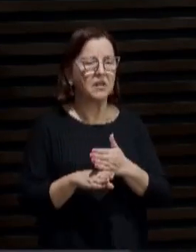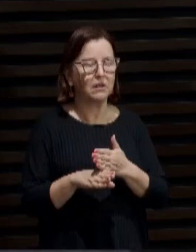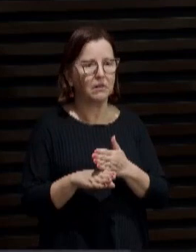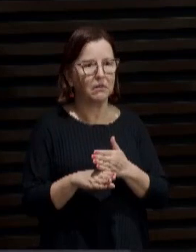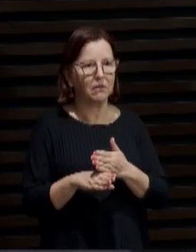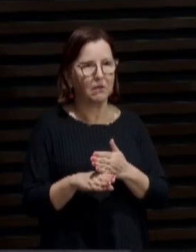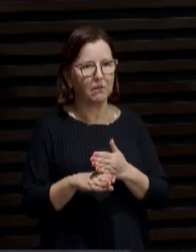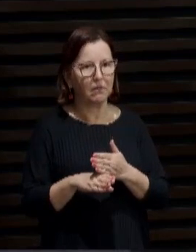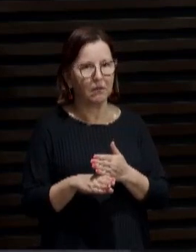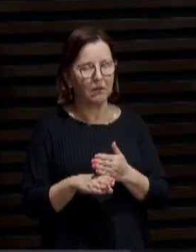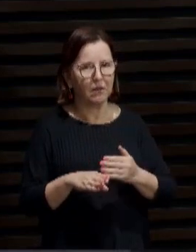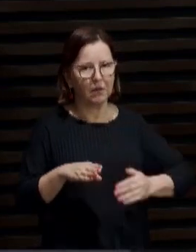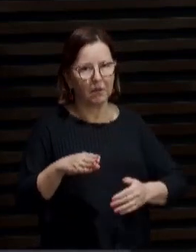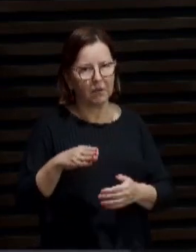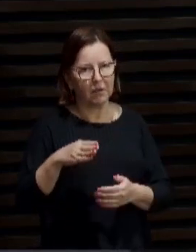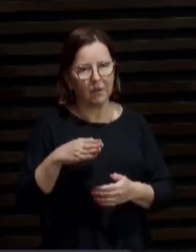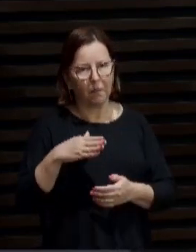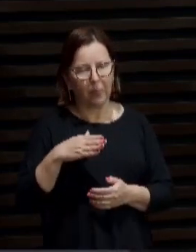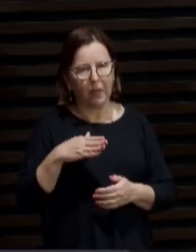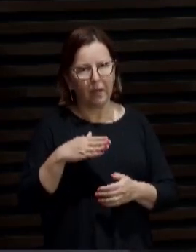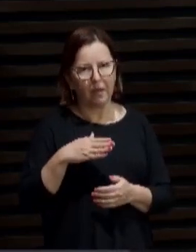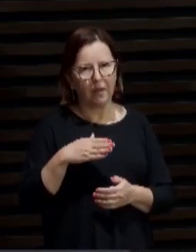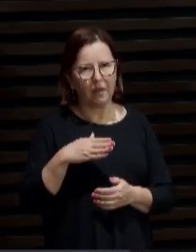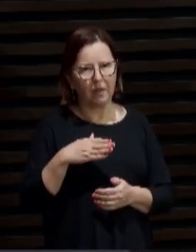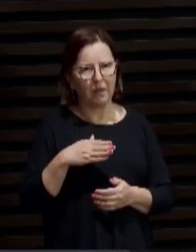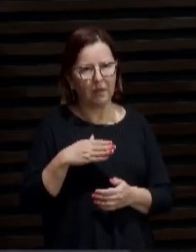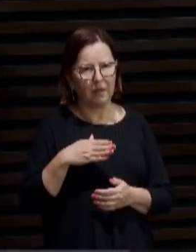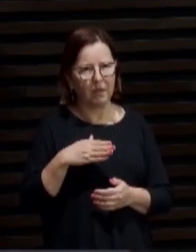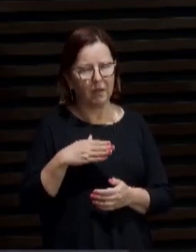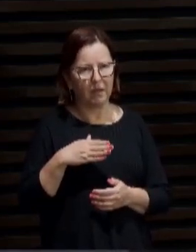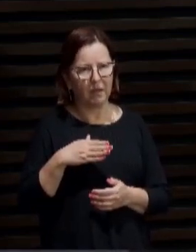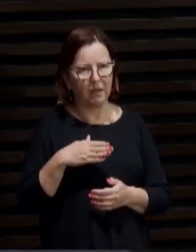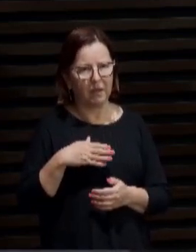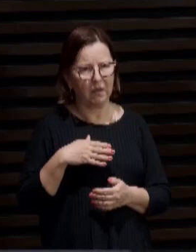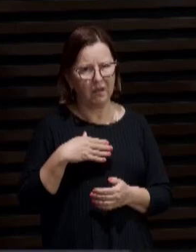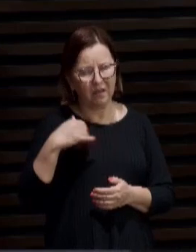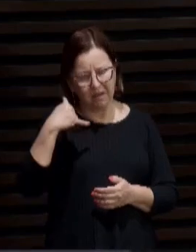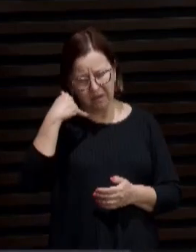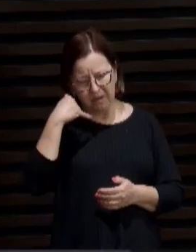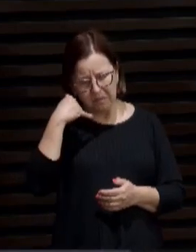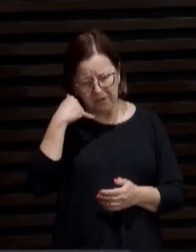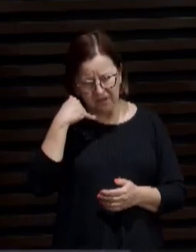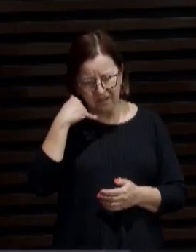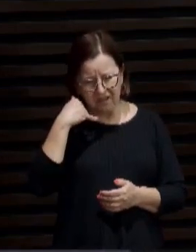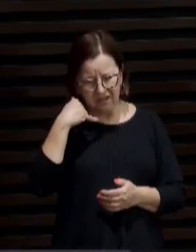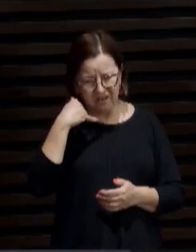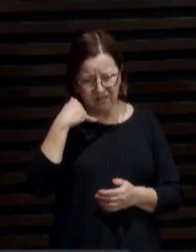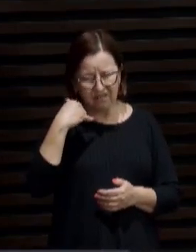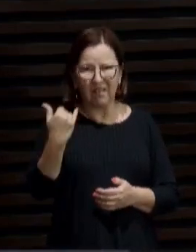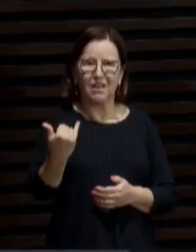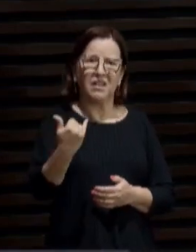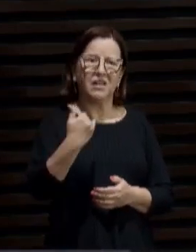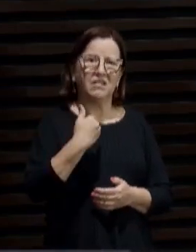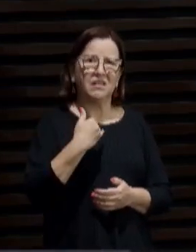ligou, chorando. Foi a pior ligação que eu já recebi na minha vida, foi a maior perda, né? Até então, né? Até esse momento,